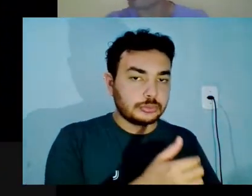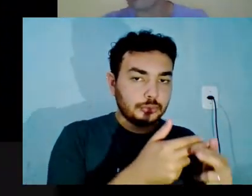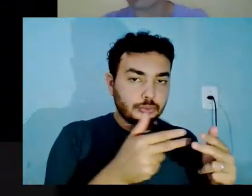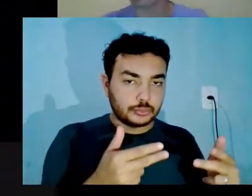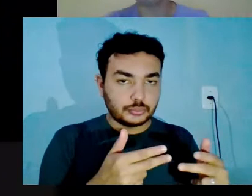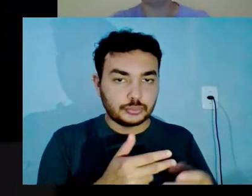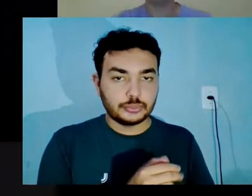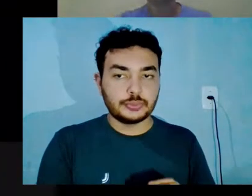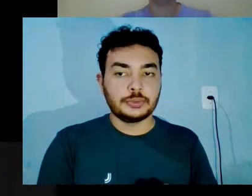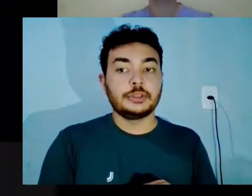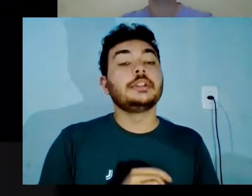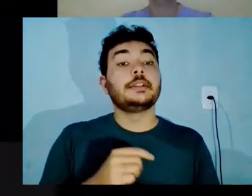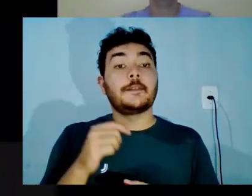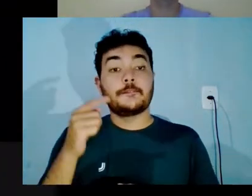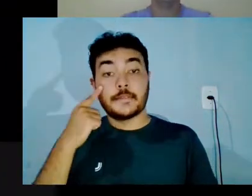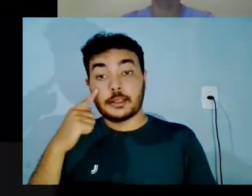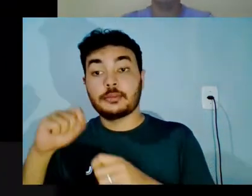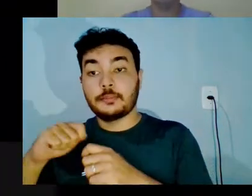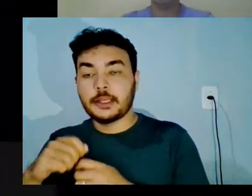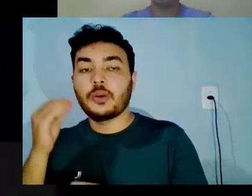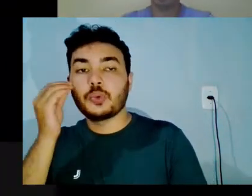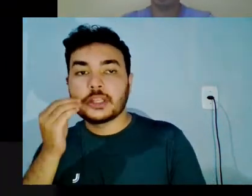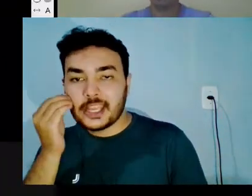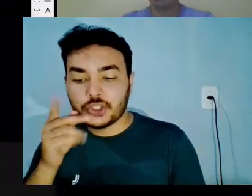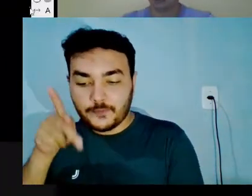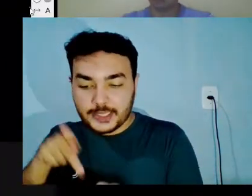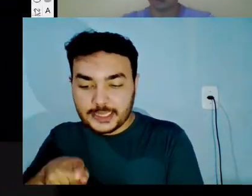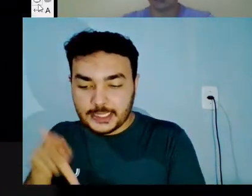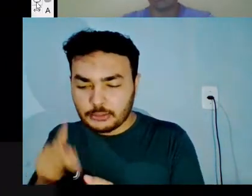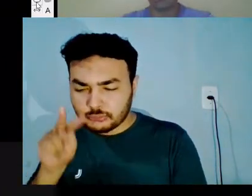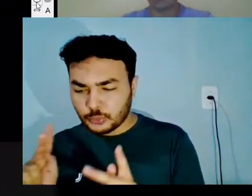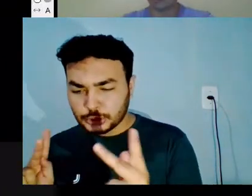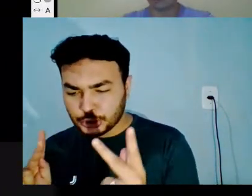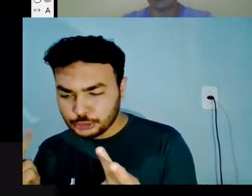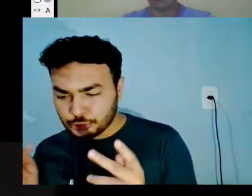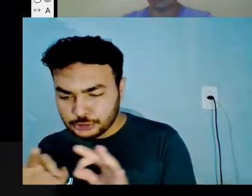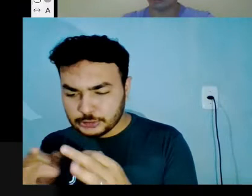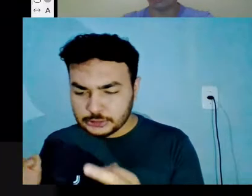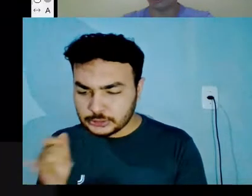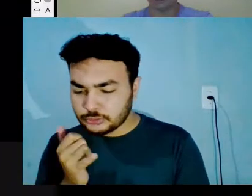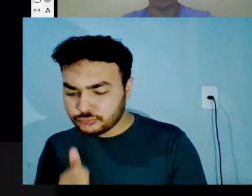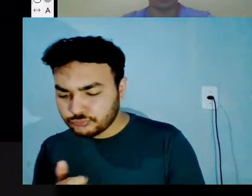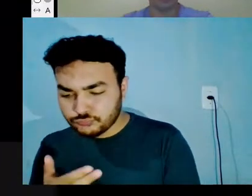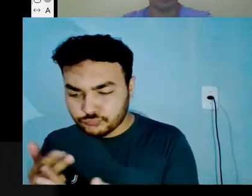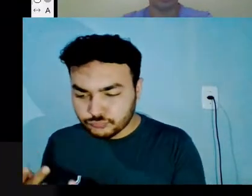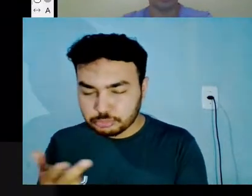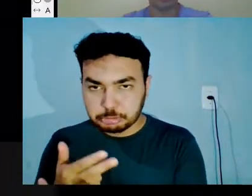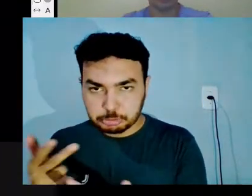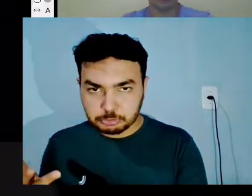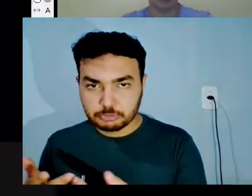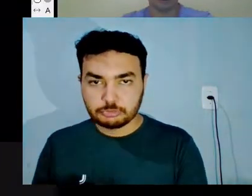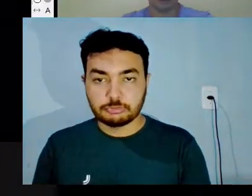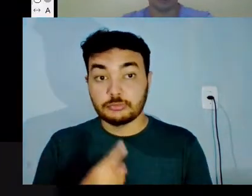com os valores teóricos, né, obtidos através da resolução dessa nova equação de onda que eles geraram aqui, né,